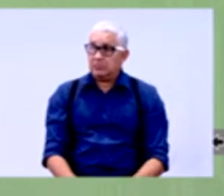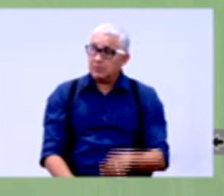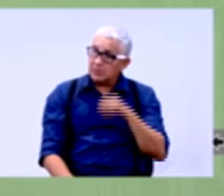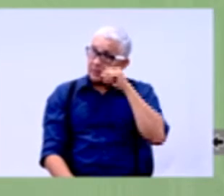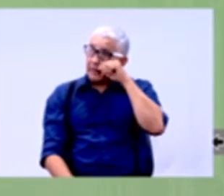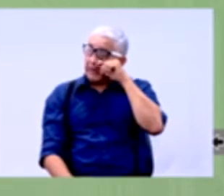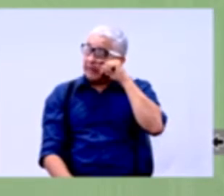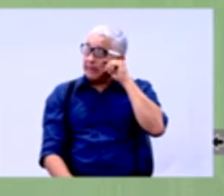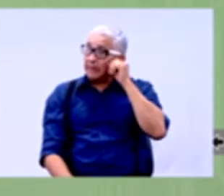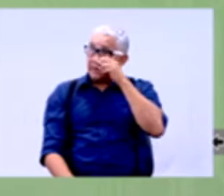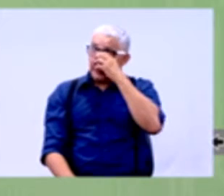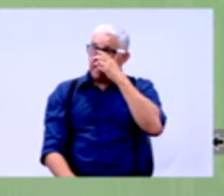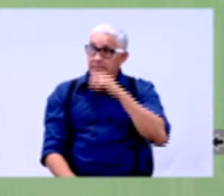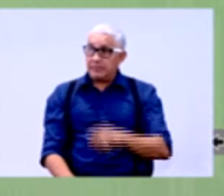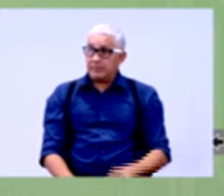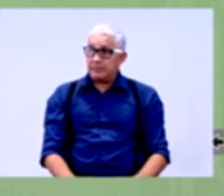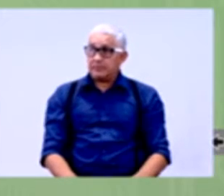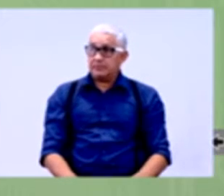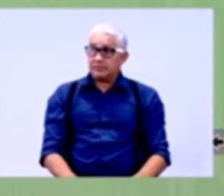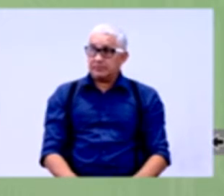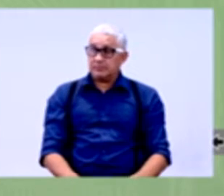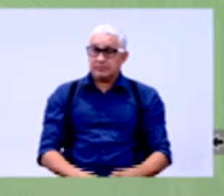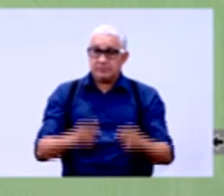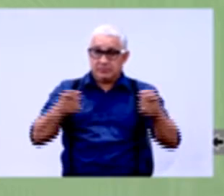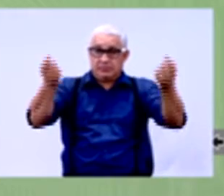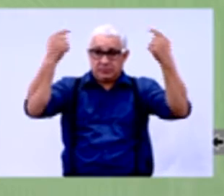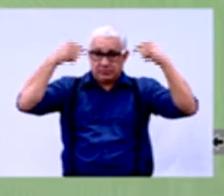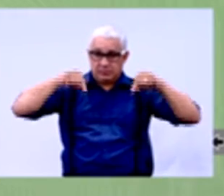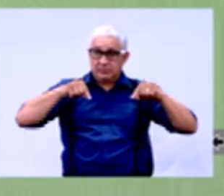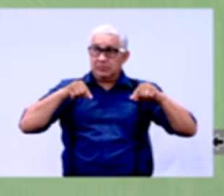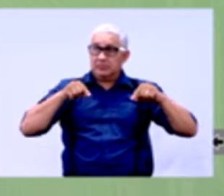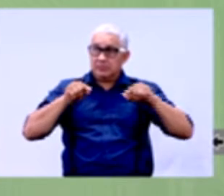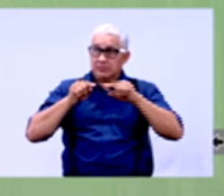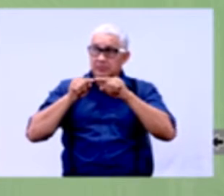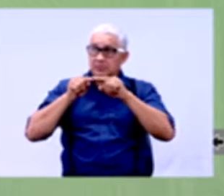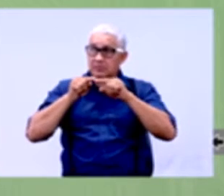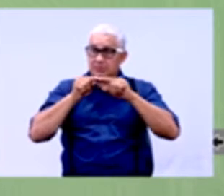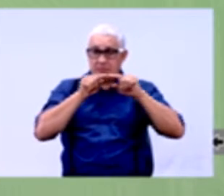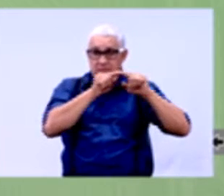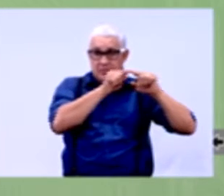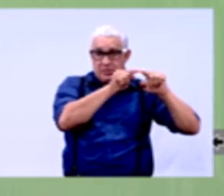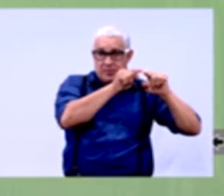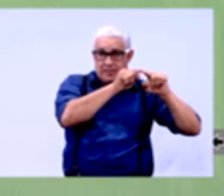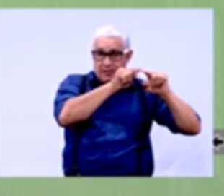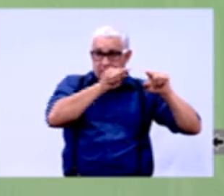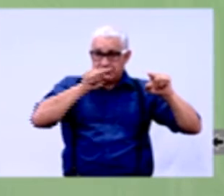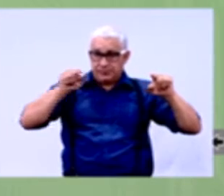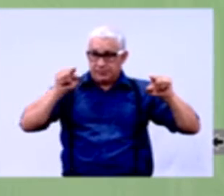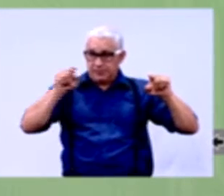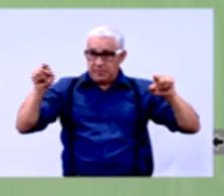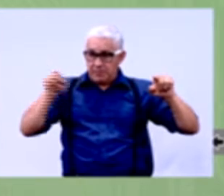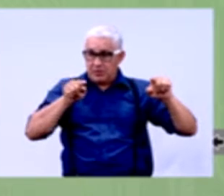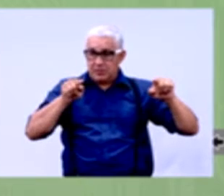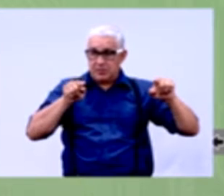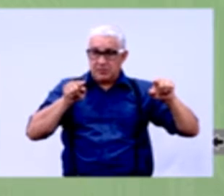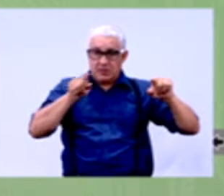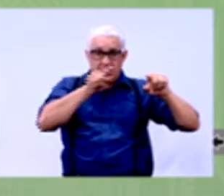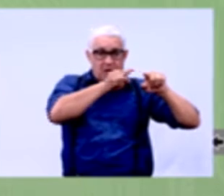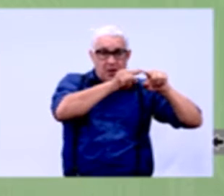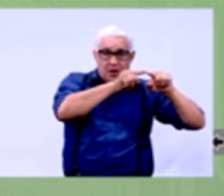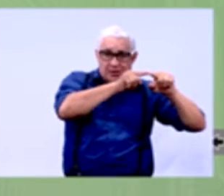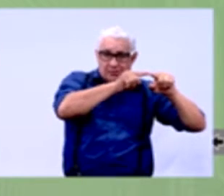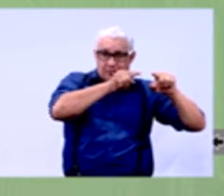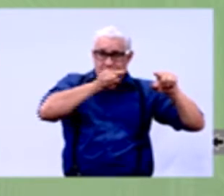E aqui, a setinha de retorno. Então veja que quando nós estamos falando no envio, a seta é cheia,